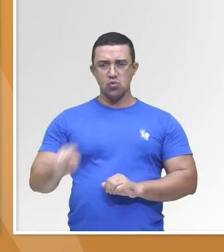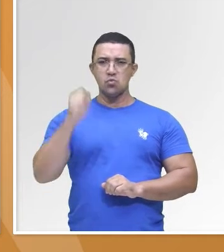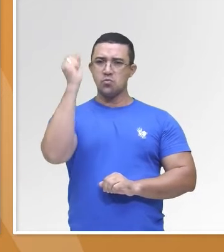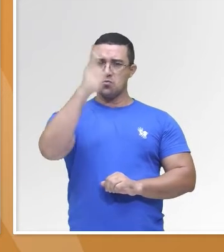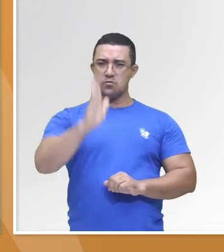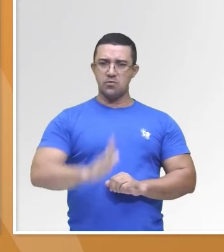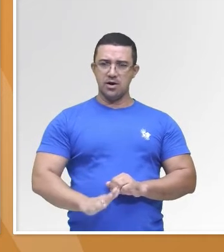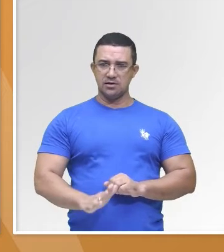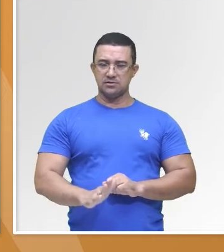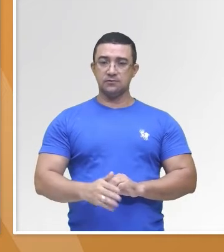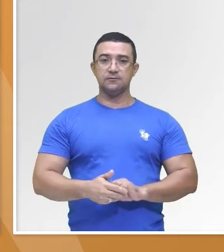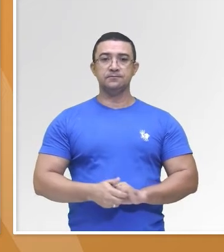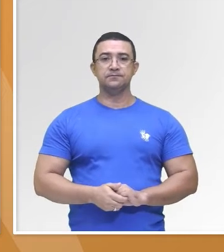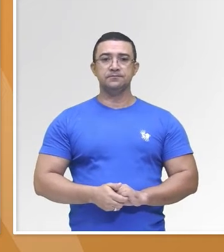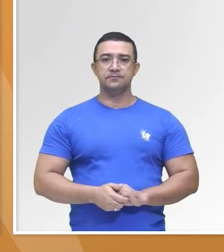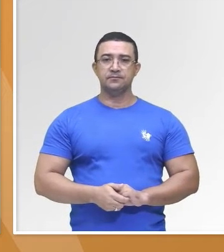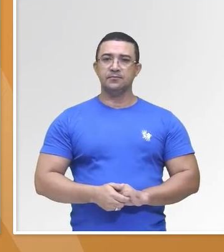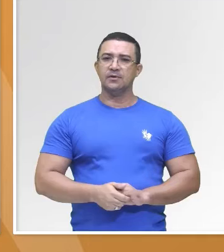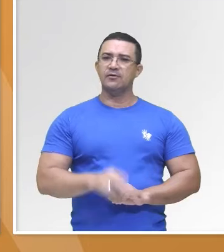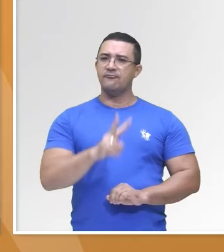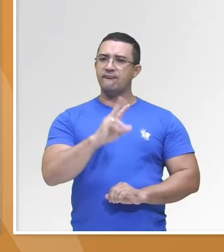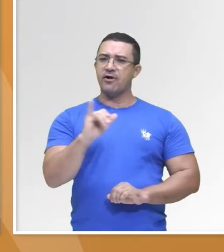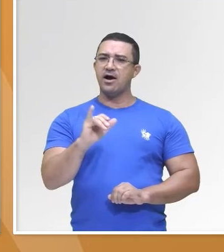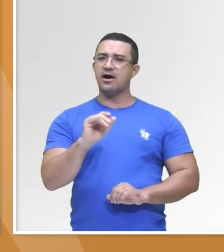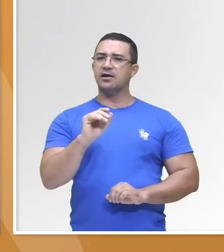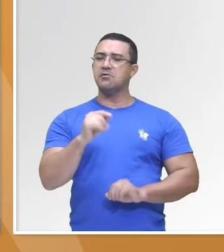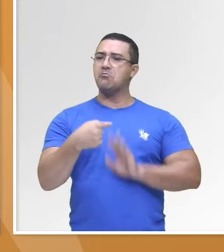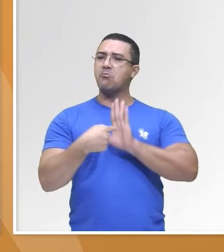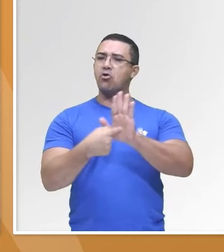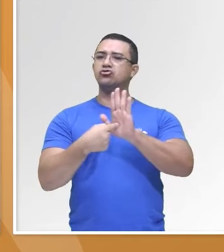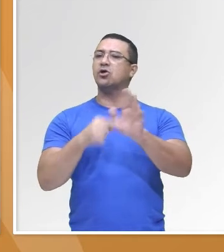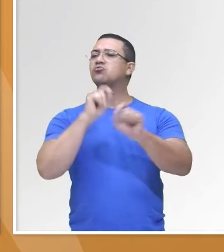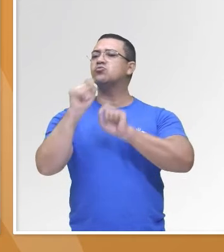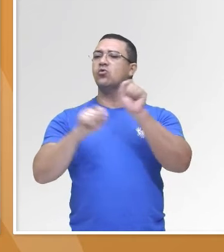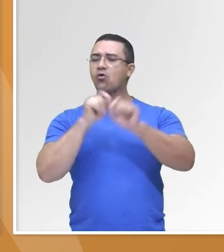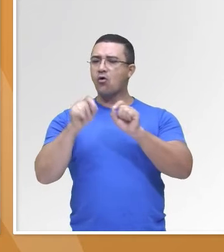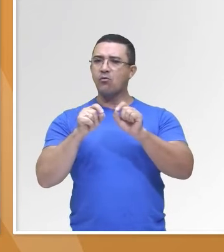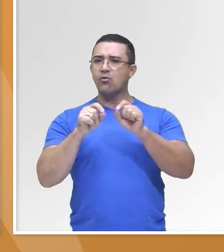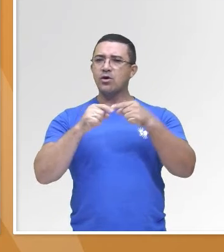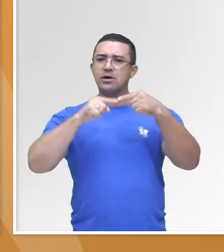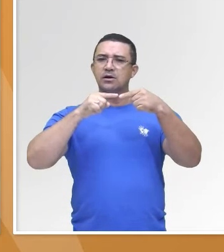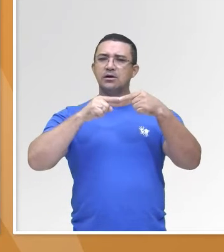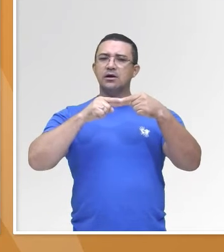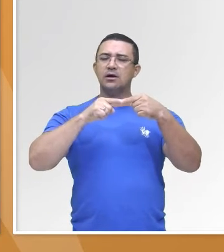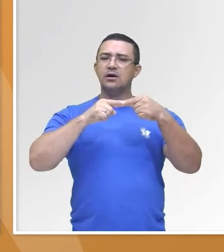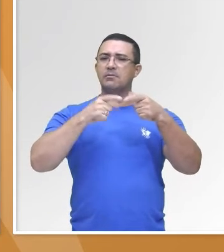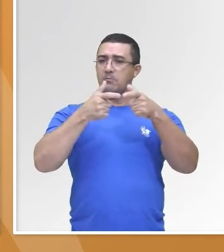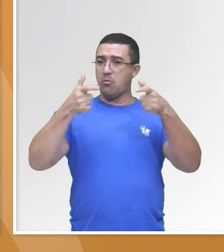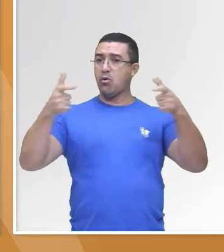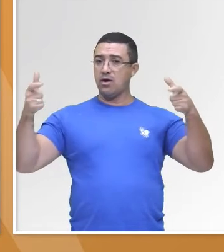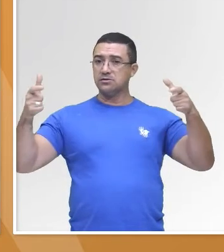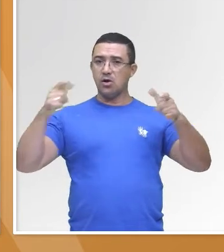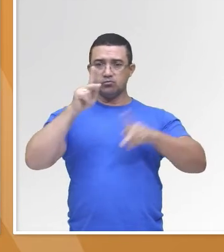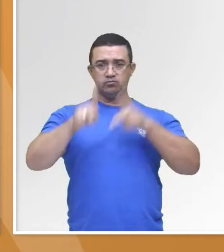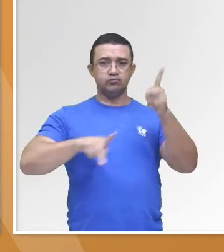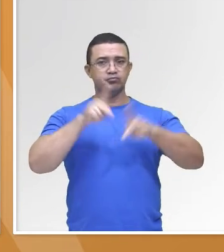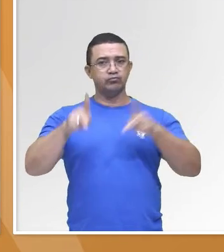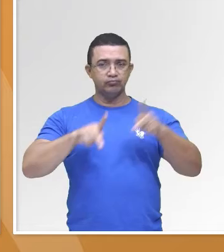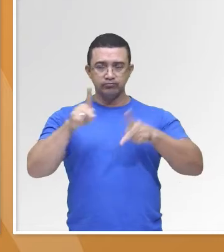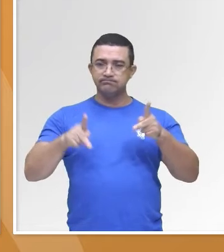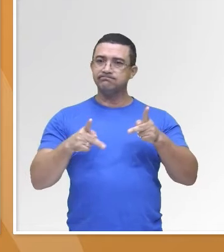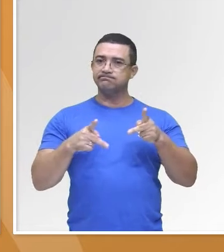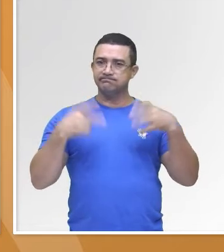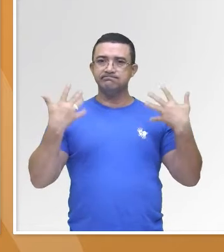né, essa questão de população relativamente alta, né? Se a gente pegar e fizer